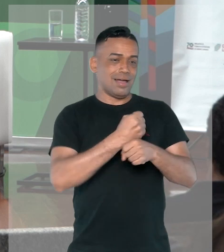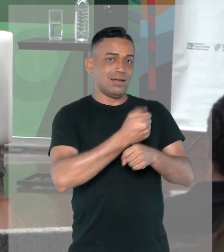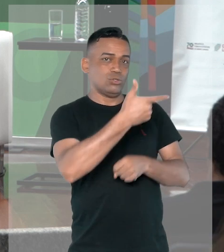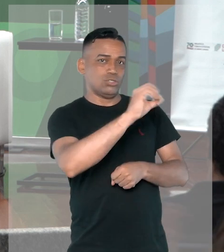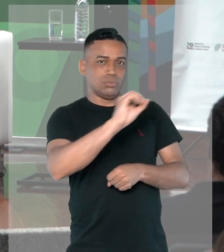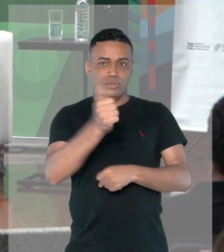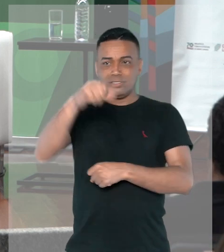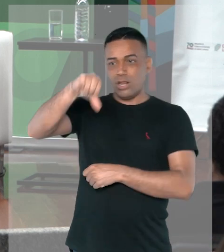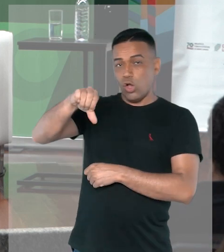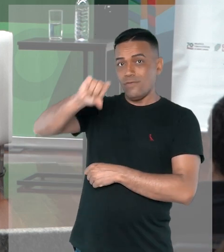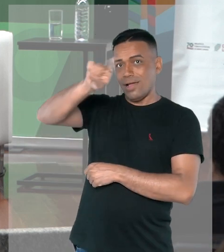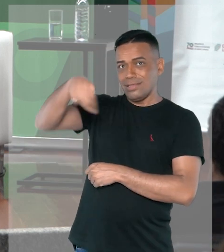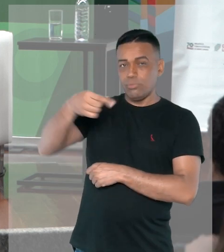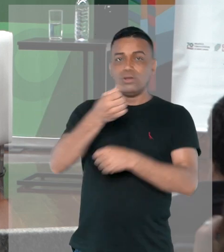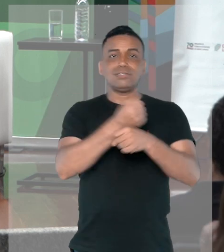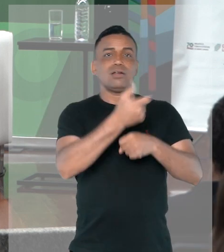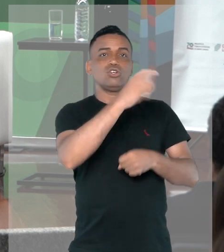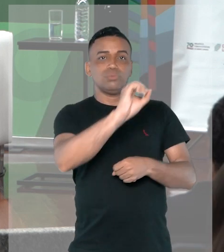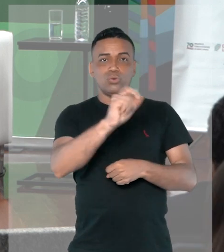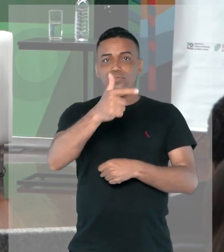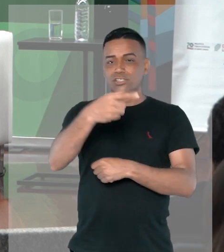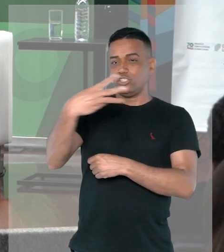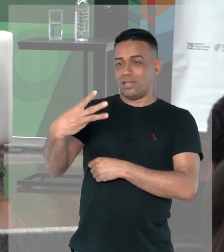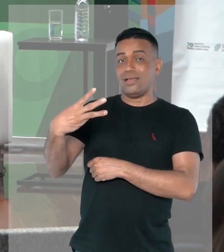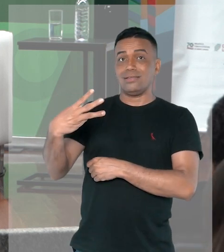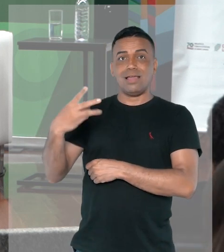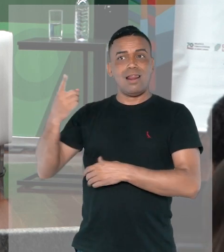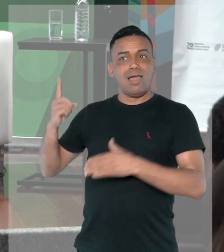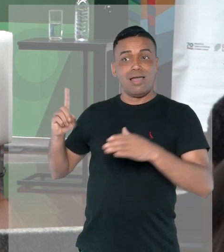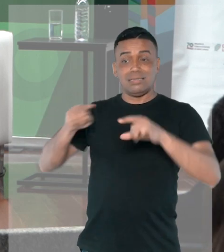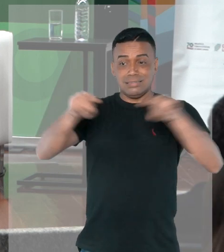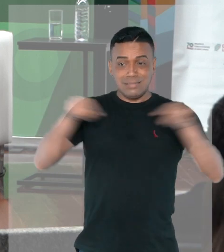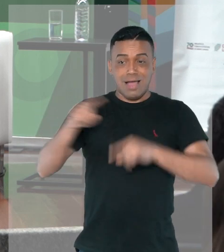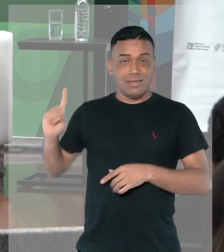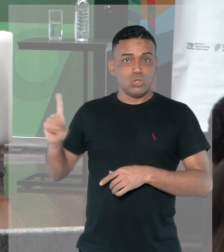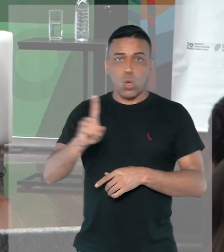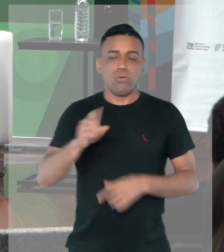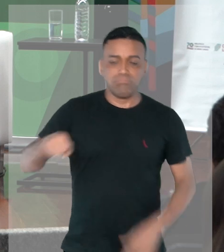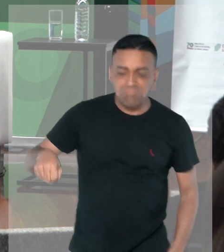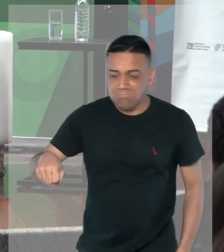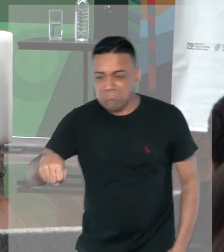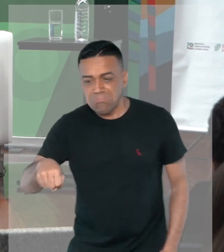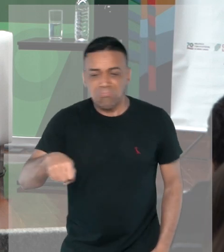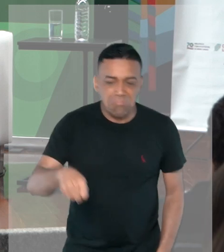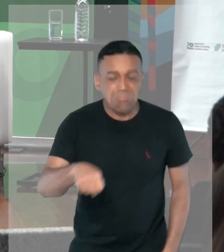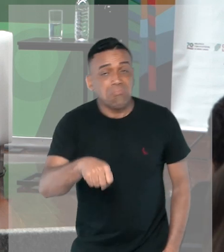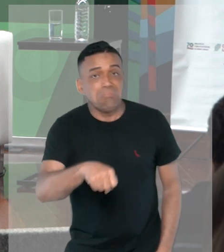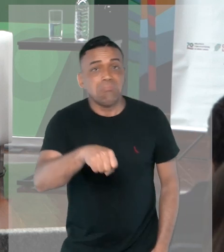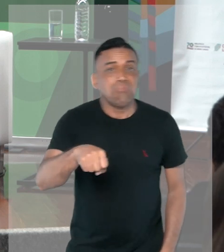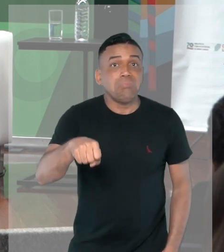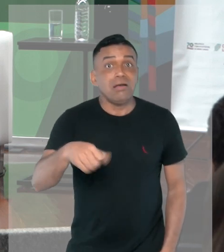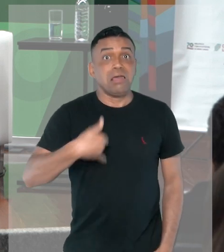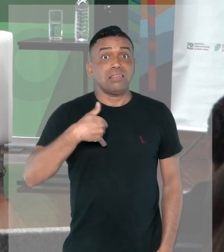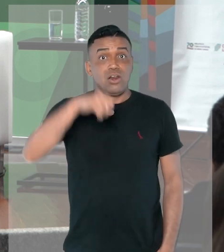eu vim em 2023. Ela entrou na sala com uma pequena bengala que ela está usando agora, com 93